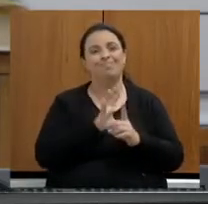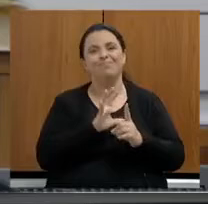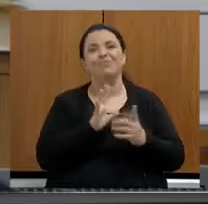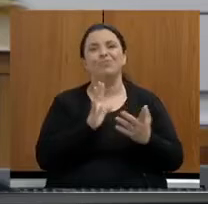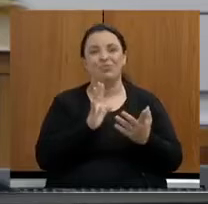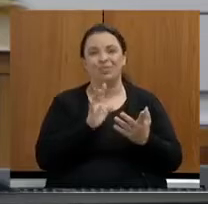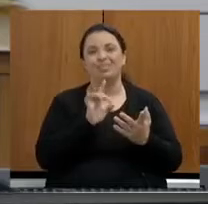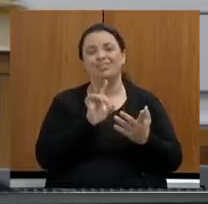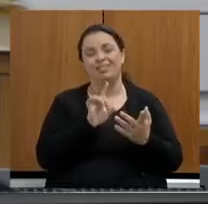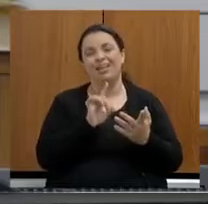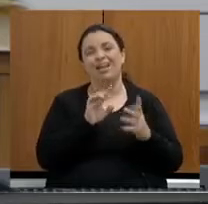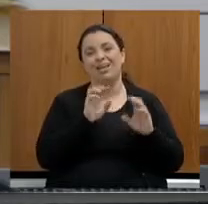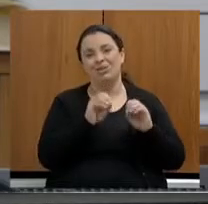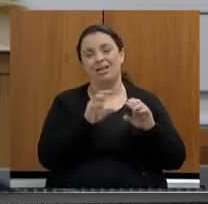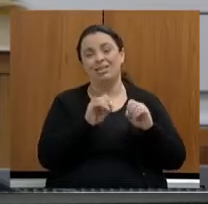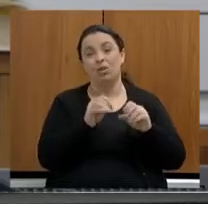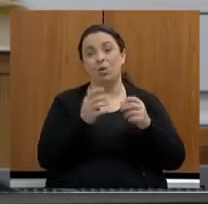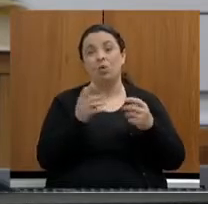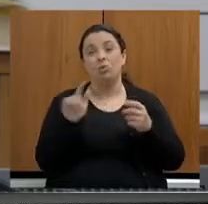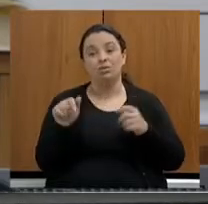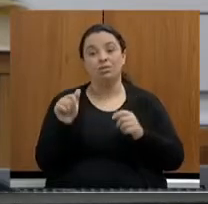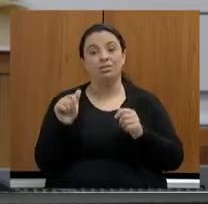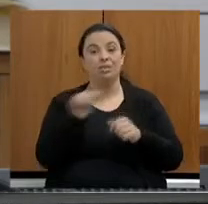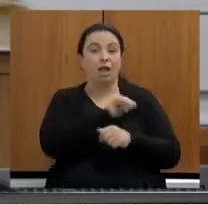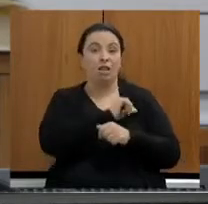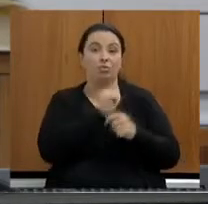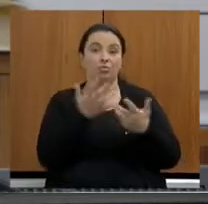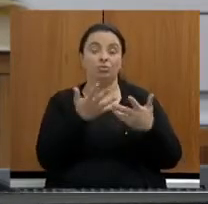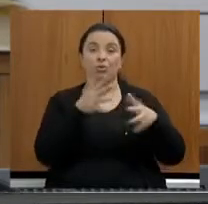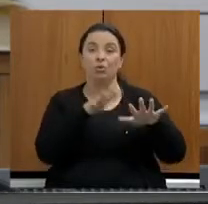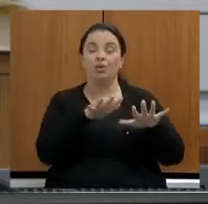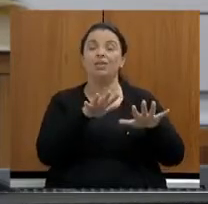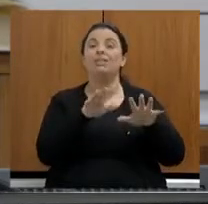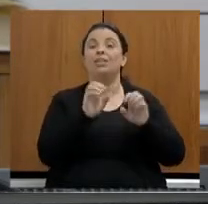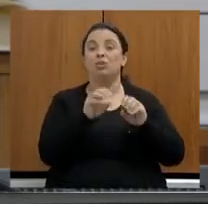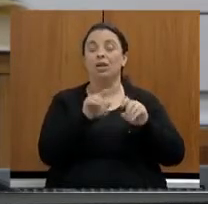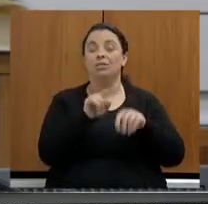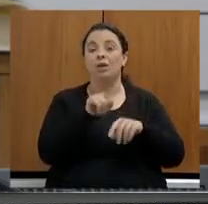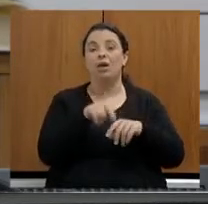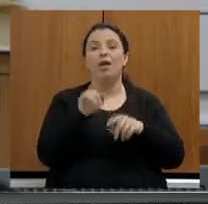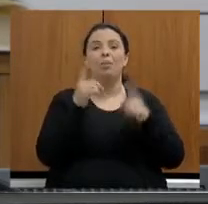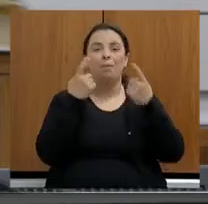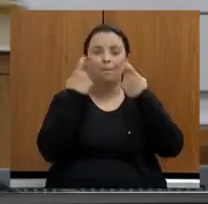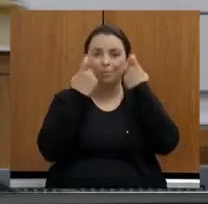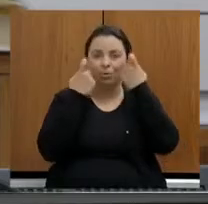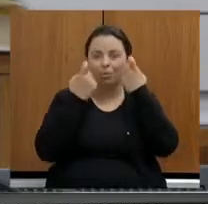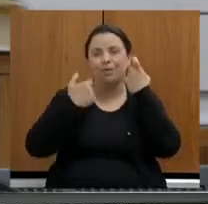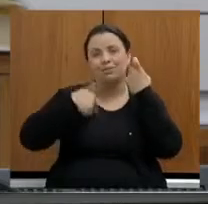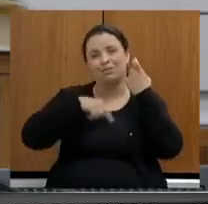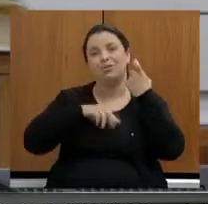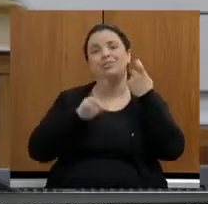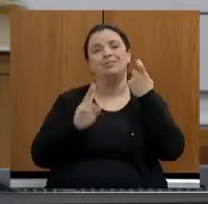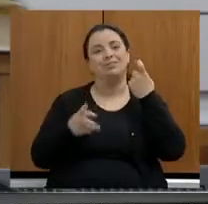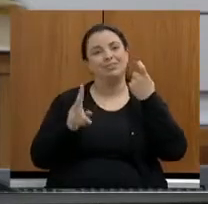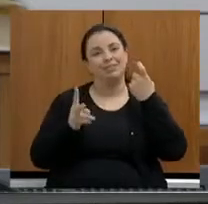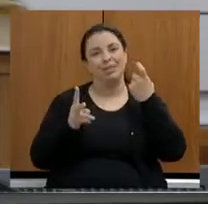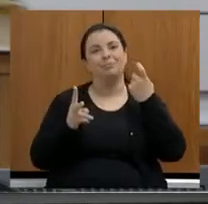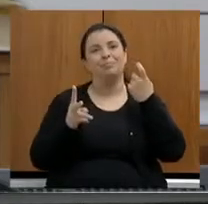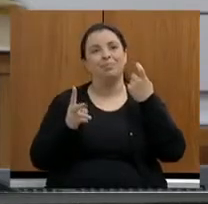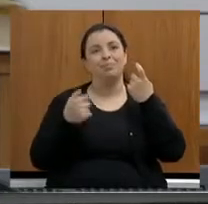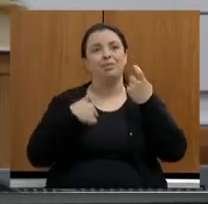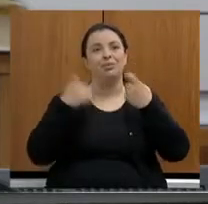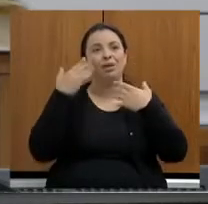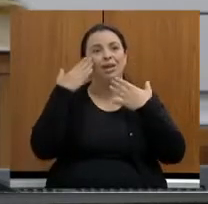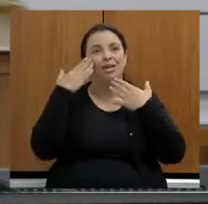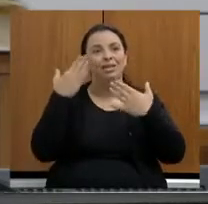inclusão dos alunos então uma preocupação constante Nossa e só mesmo agradecer